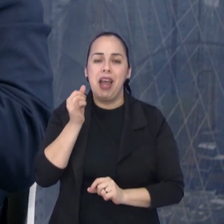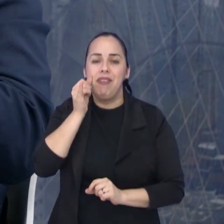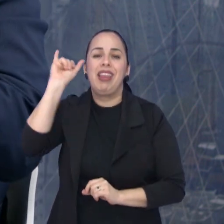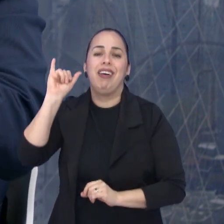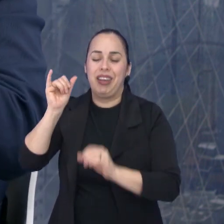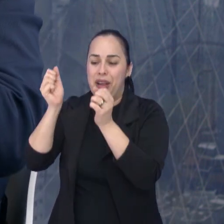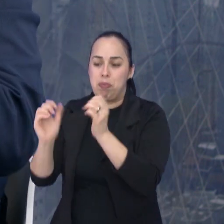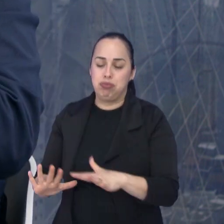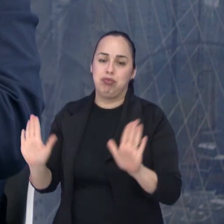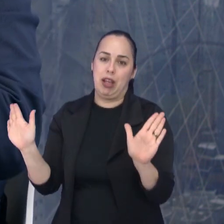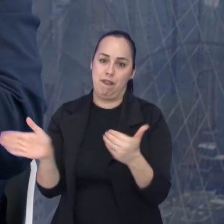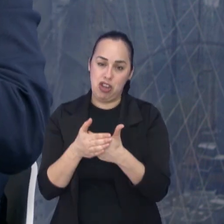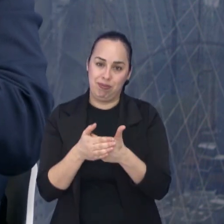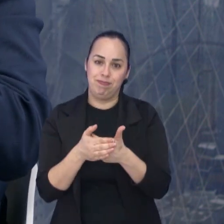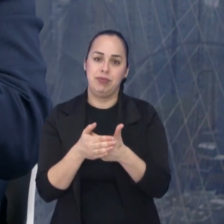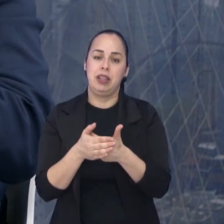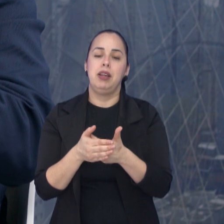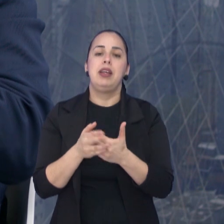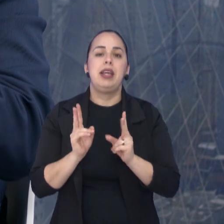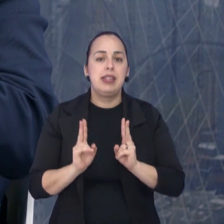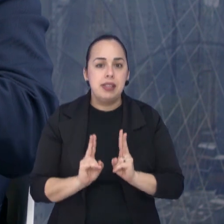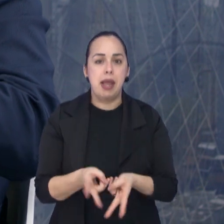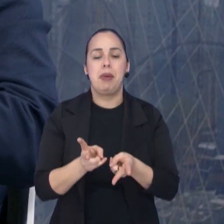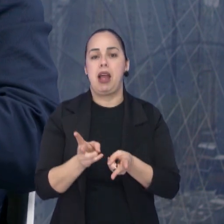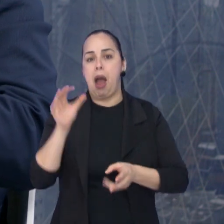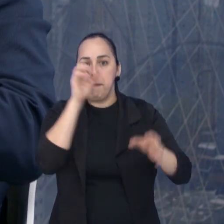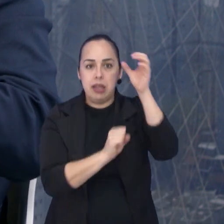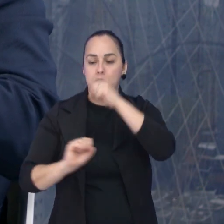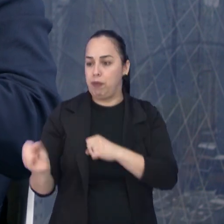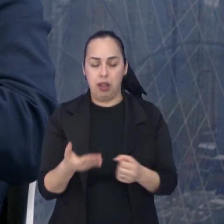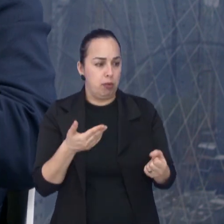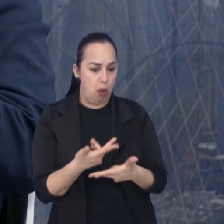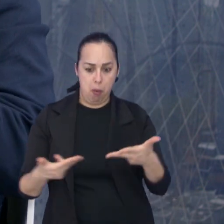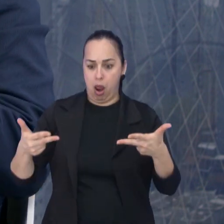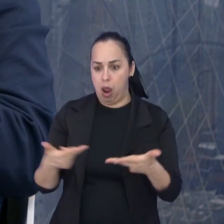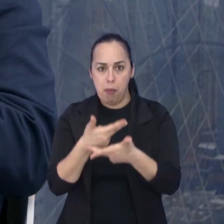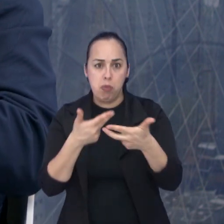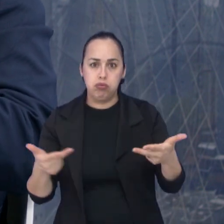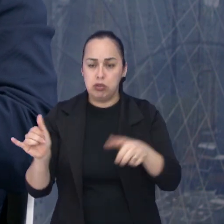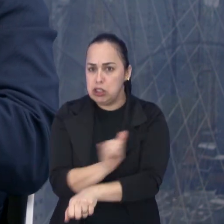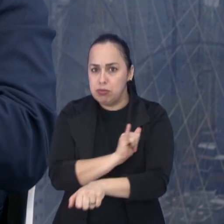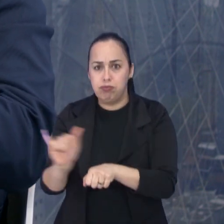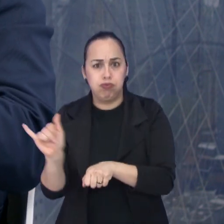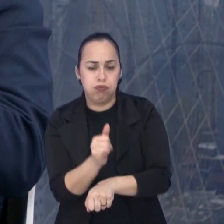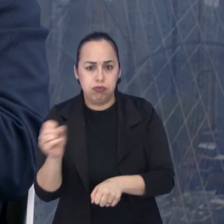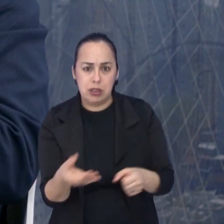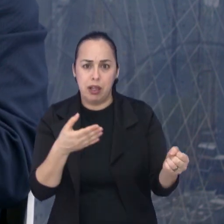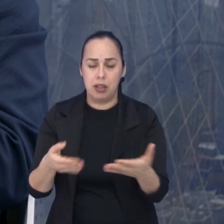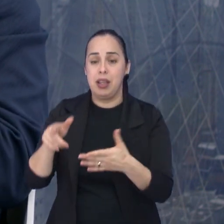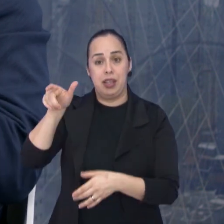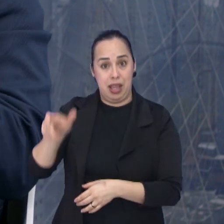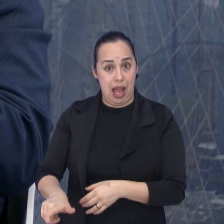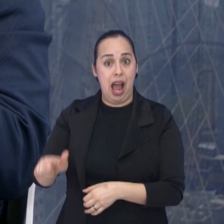quebrar. E a lição de casa é o tempo todo. Ela fala, eu preciso sempre me reciclar, preciso sempre aprender, preciso sempre buscar novas formas, né? E ela faz uso dos